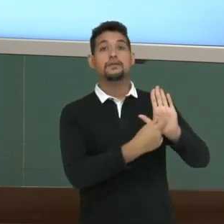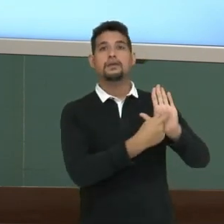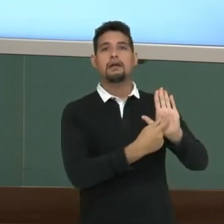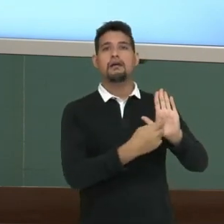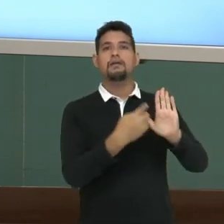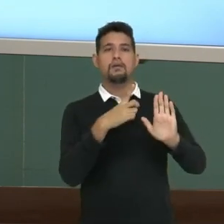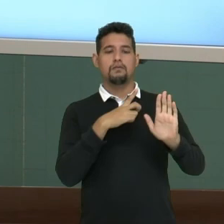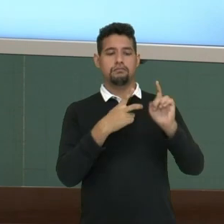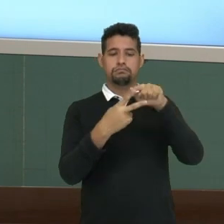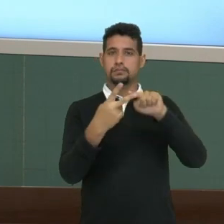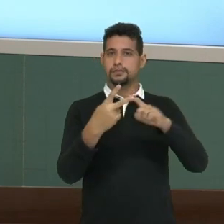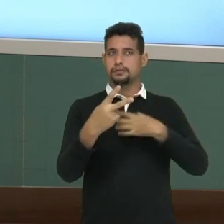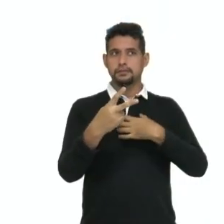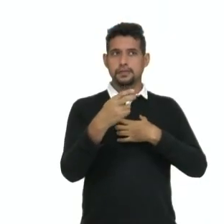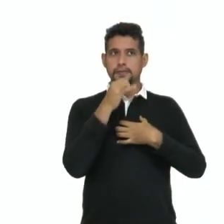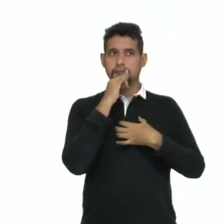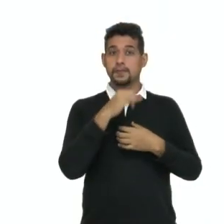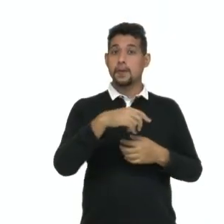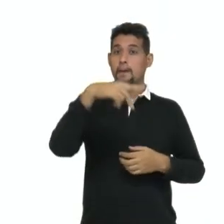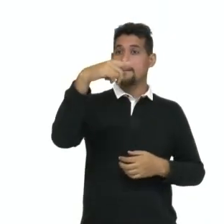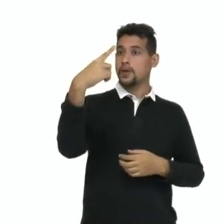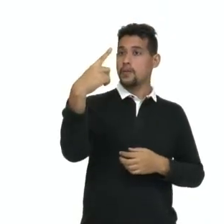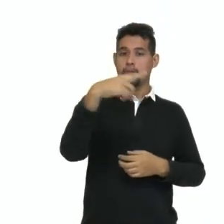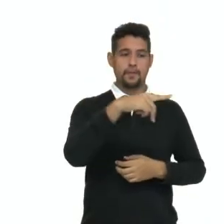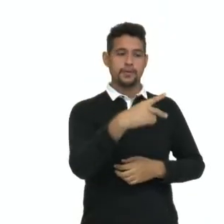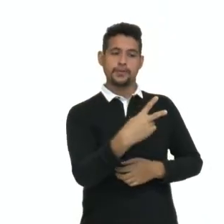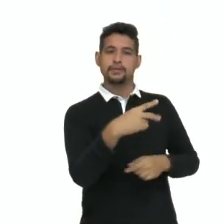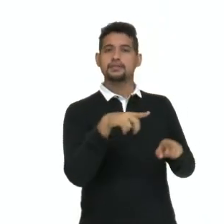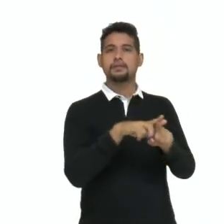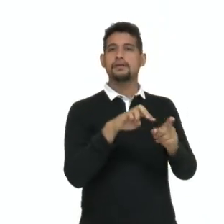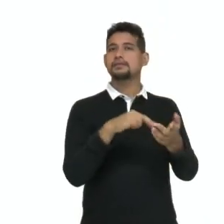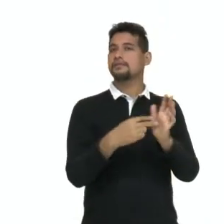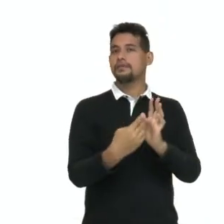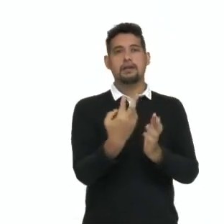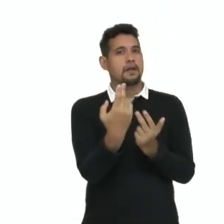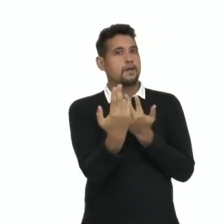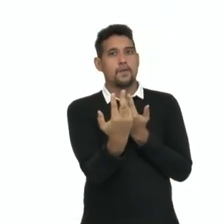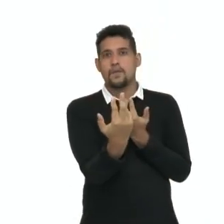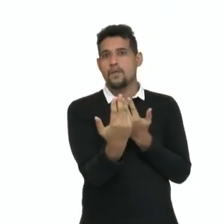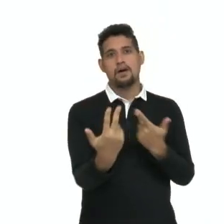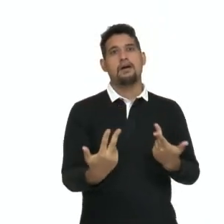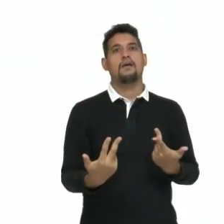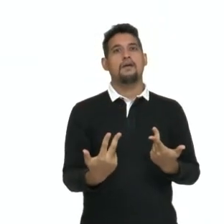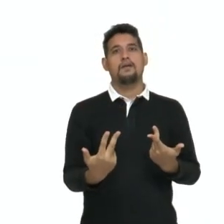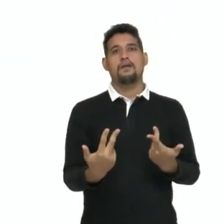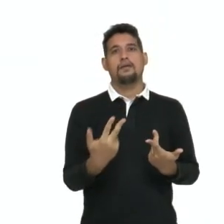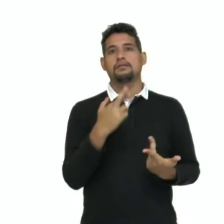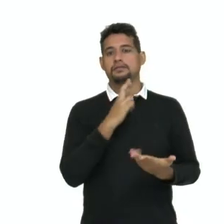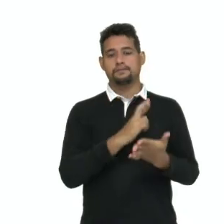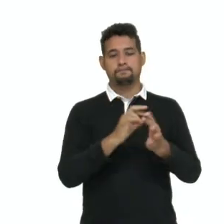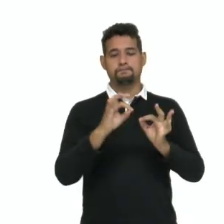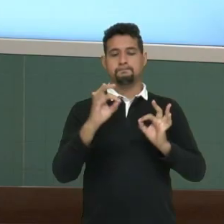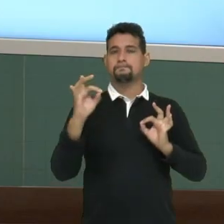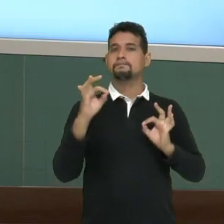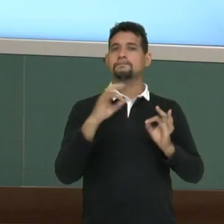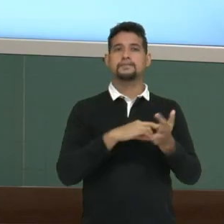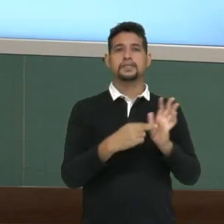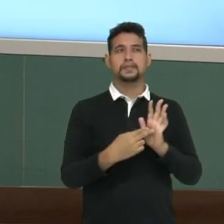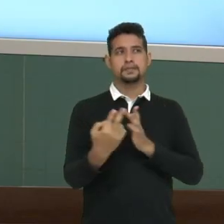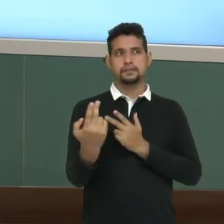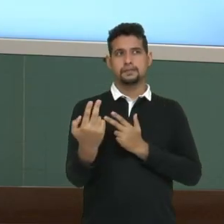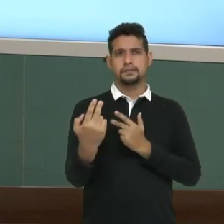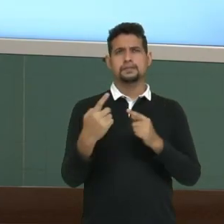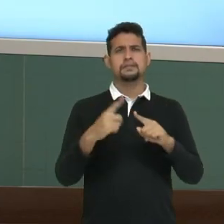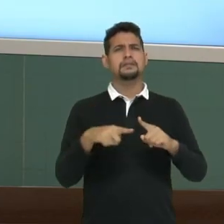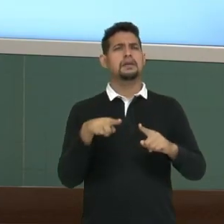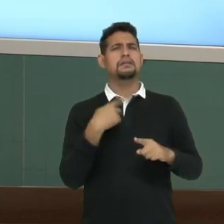dois casos, o P1 e o P2, que teriam exatamente a mesma distância, que são os dois casos.